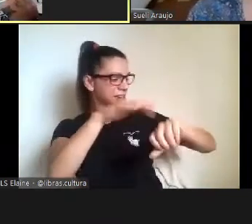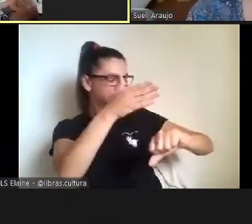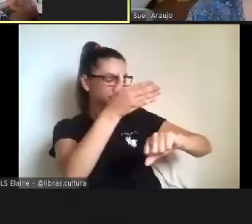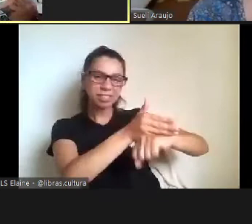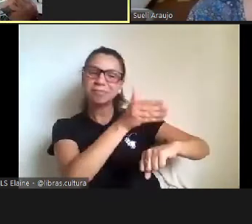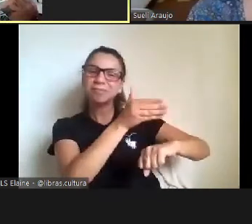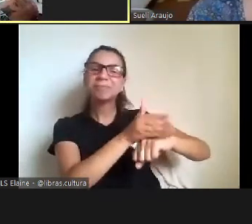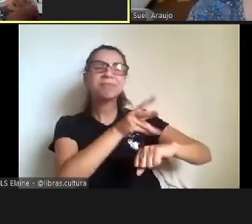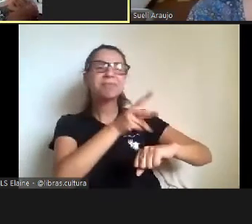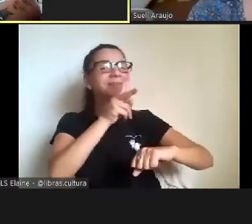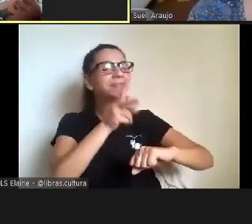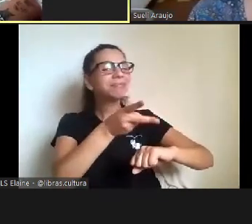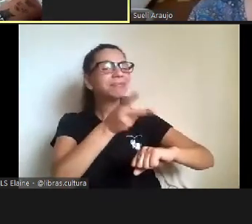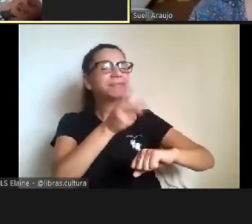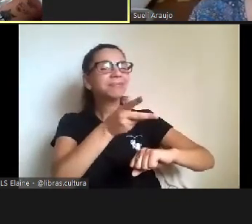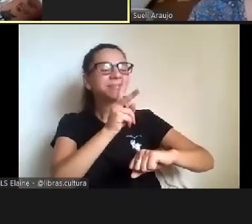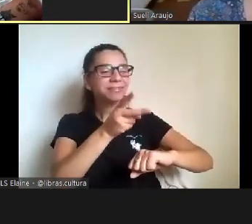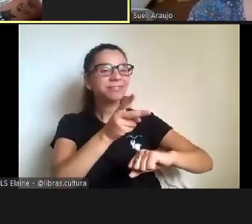né?